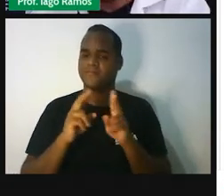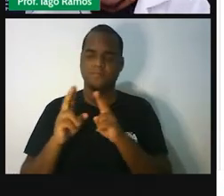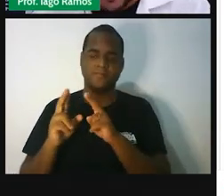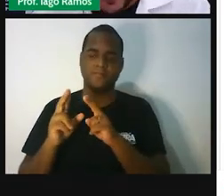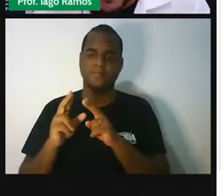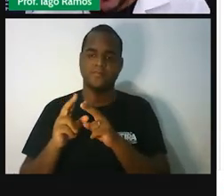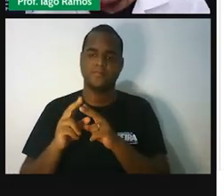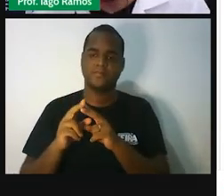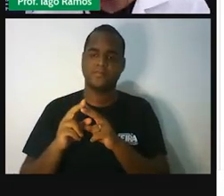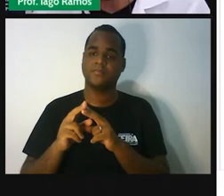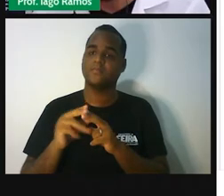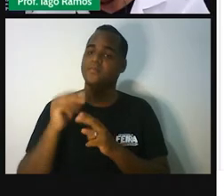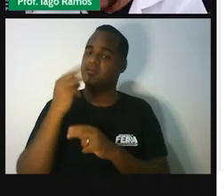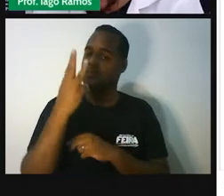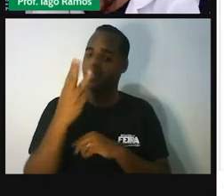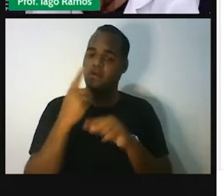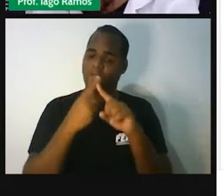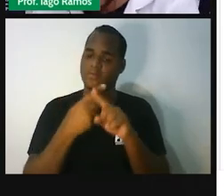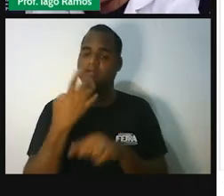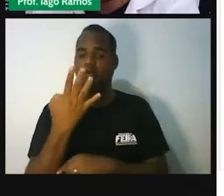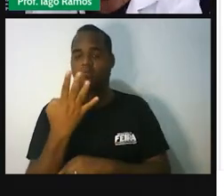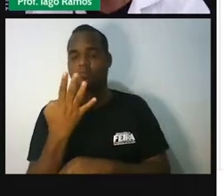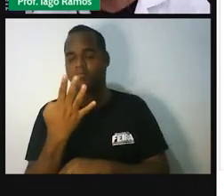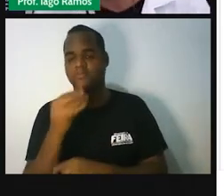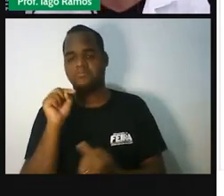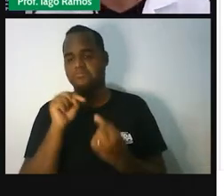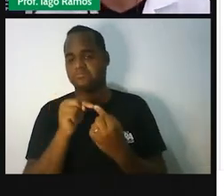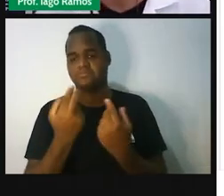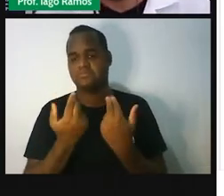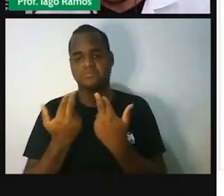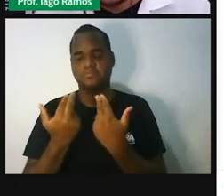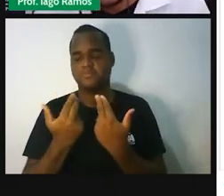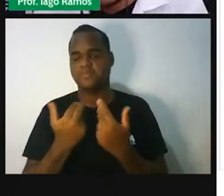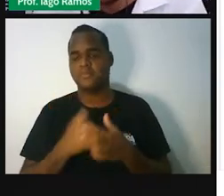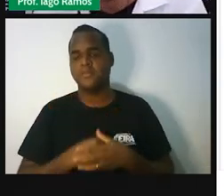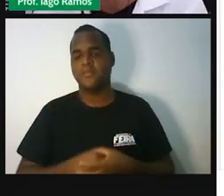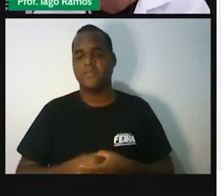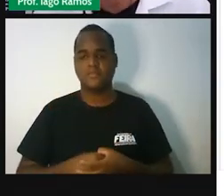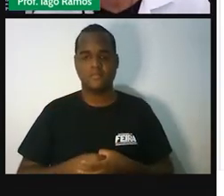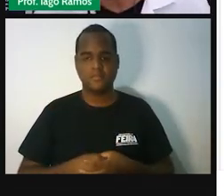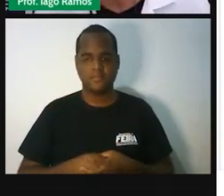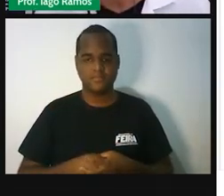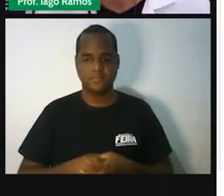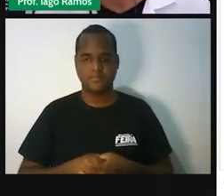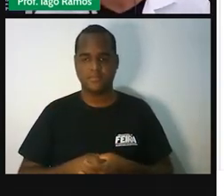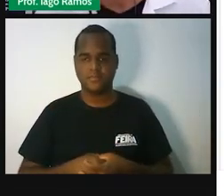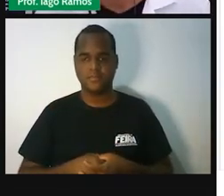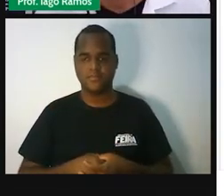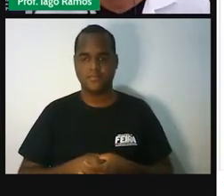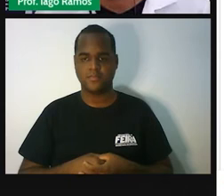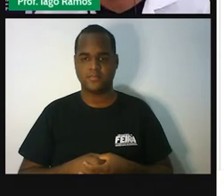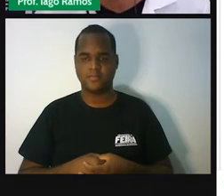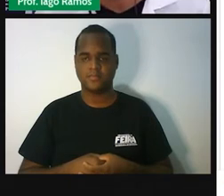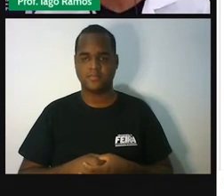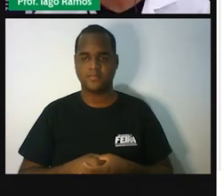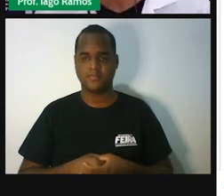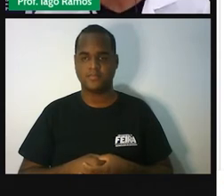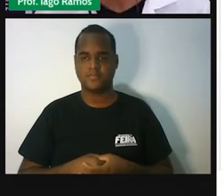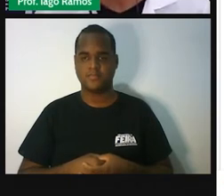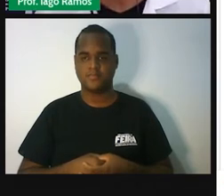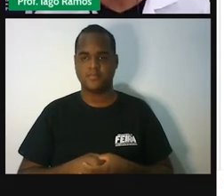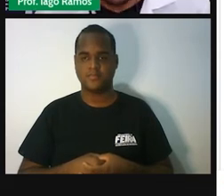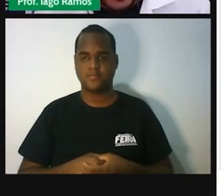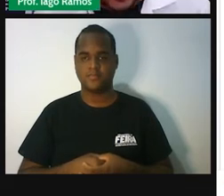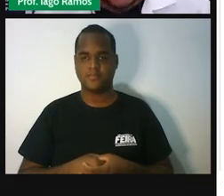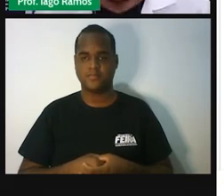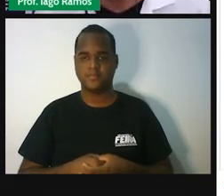3 vezes 4. É a mesma coisa. Tá? Bom, e quanto